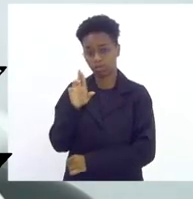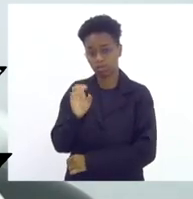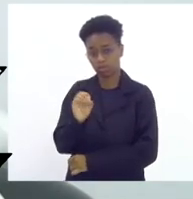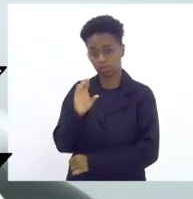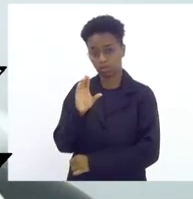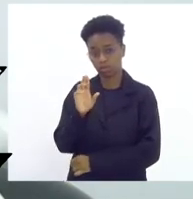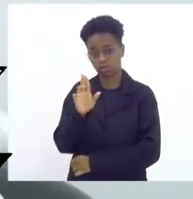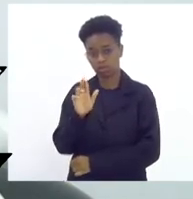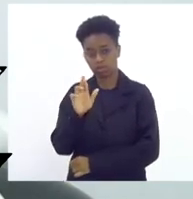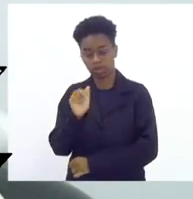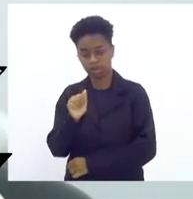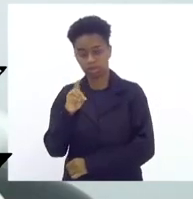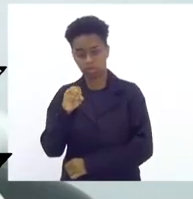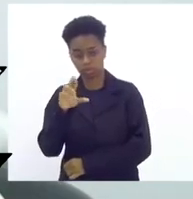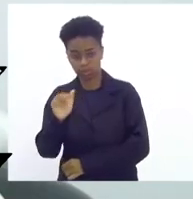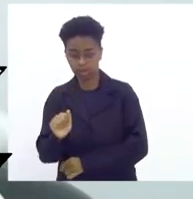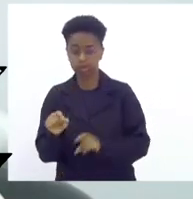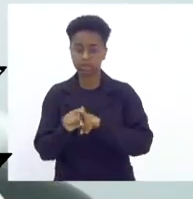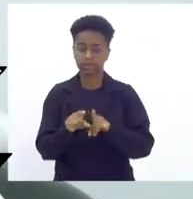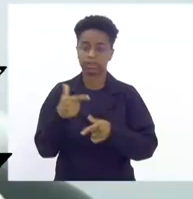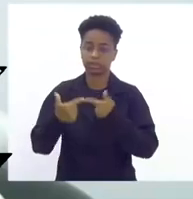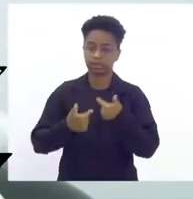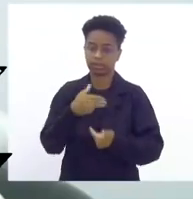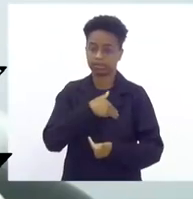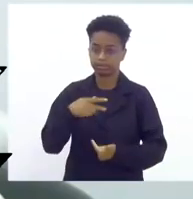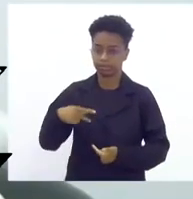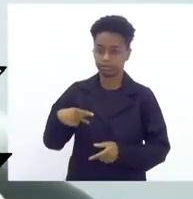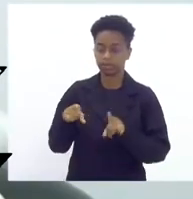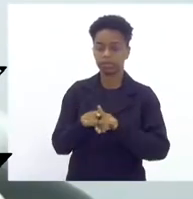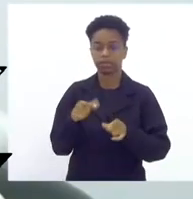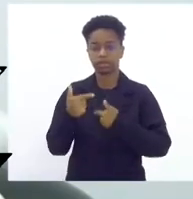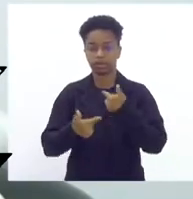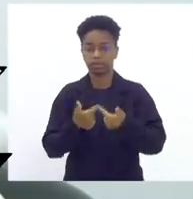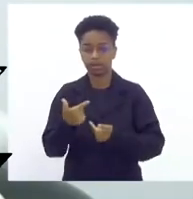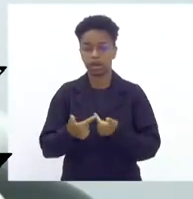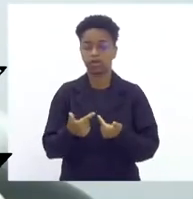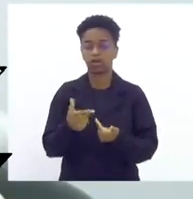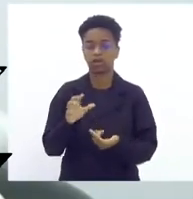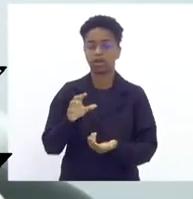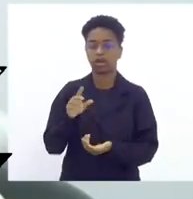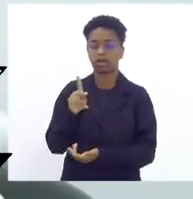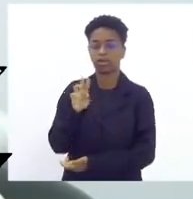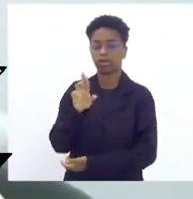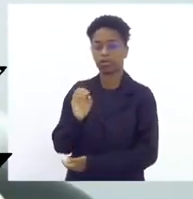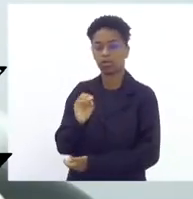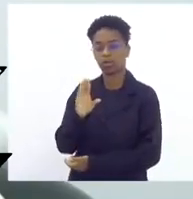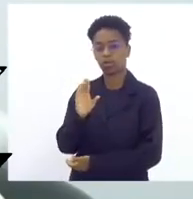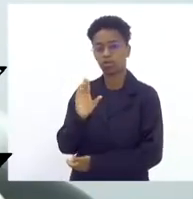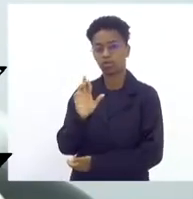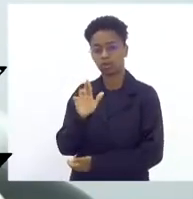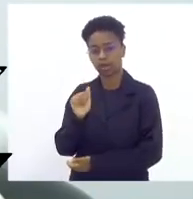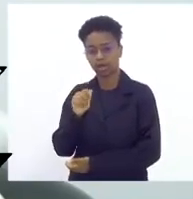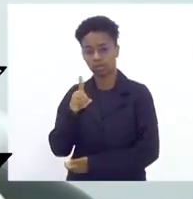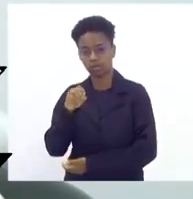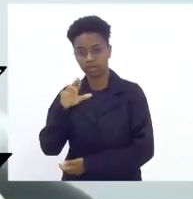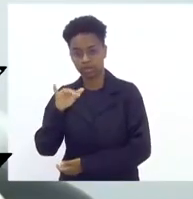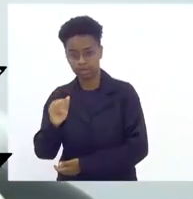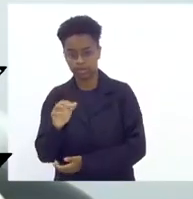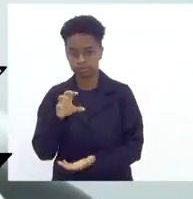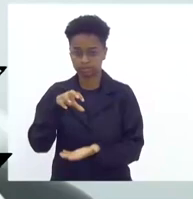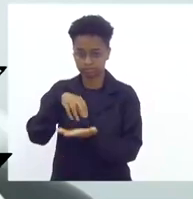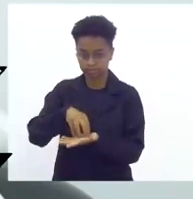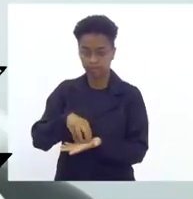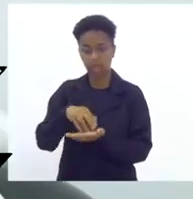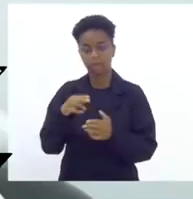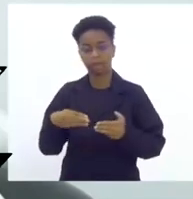sou do Ministério Público Federal e trabalho na procuradoria regional do direito do cidadão e o que que é isso né é um órgão do